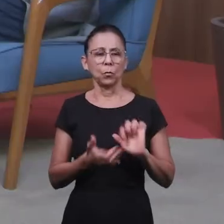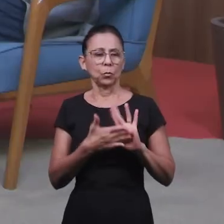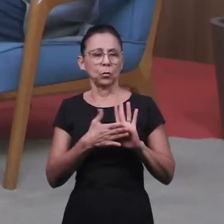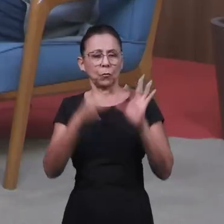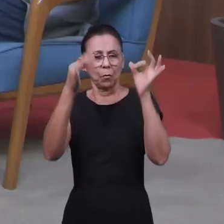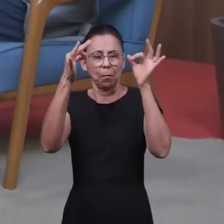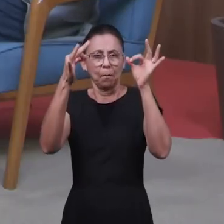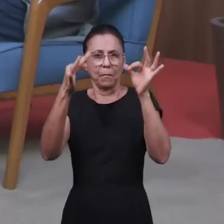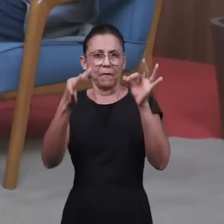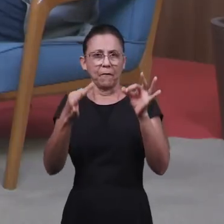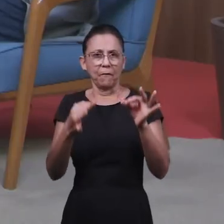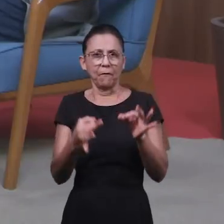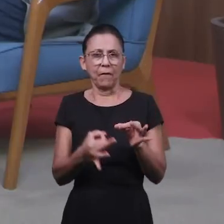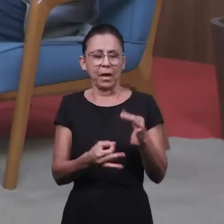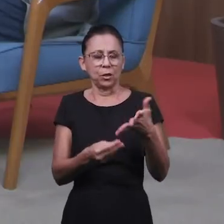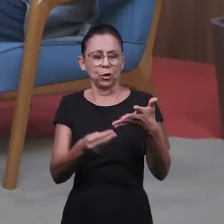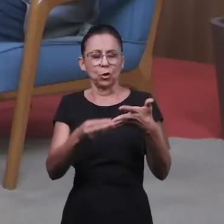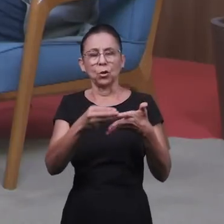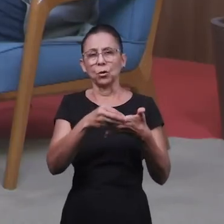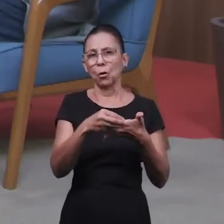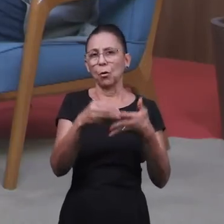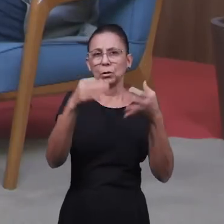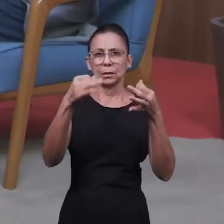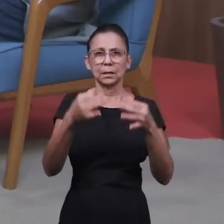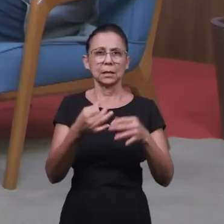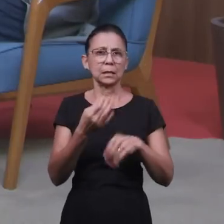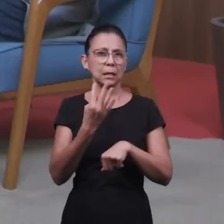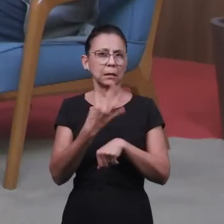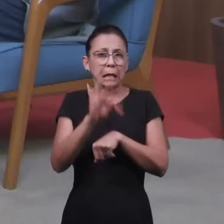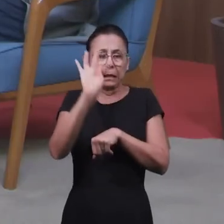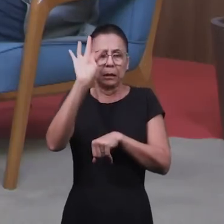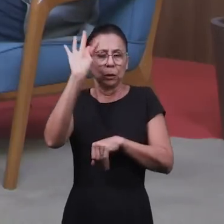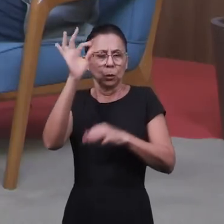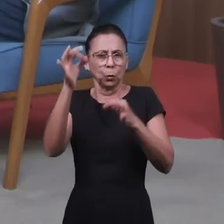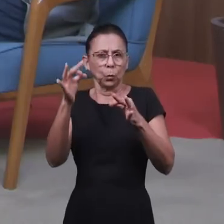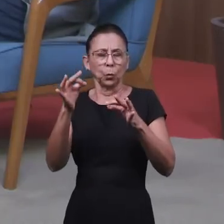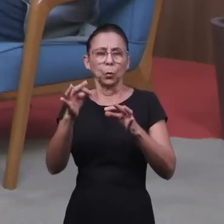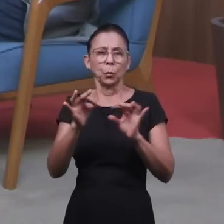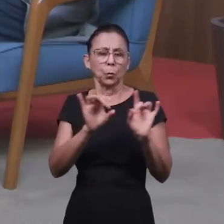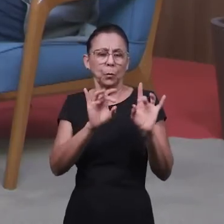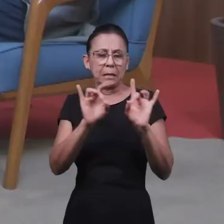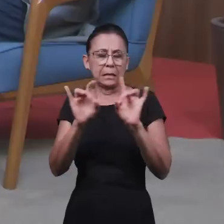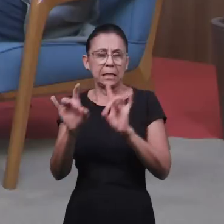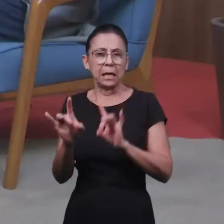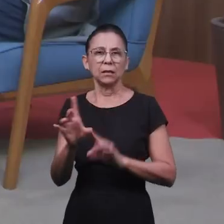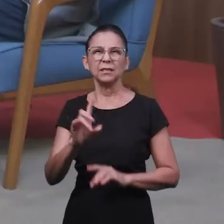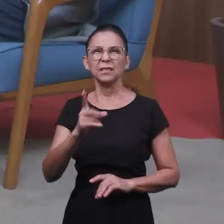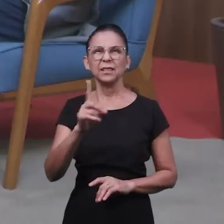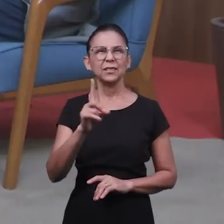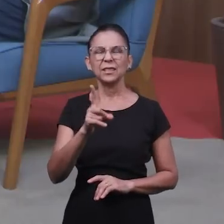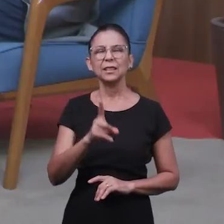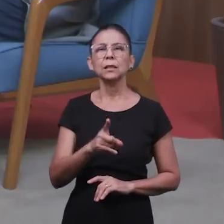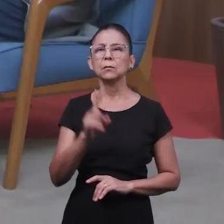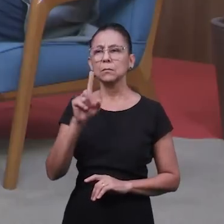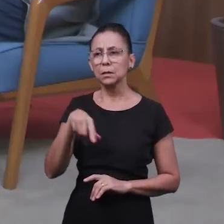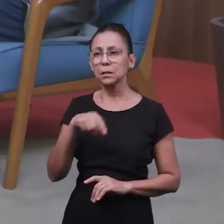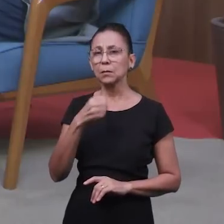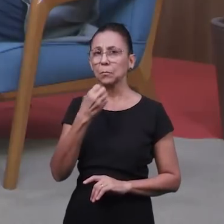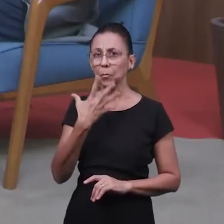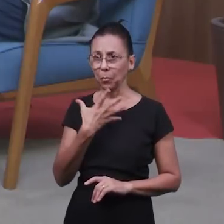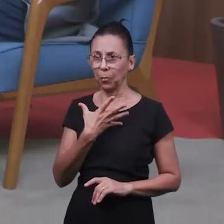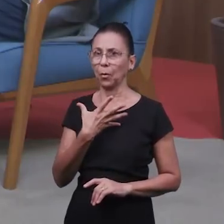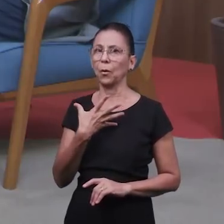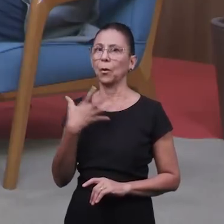esteticamente perfeito, tecnicamente refinado, não é isso. Não há nada de ruim nisso, é de uma beleza